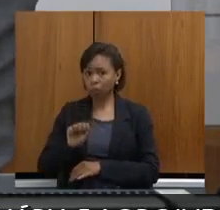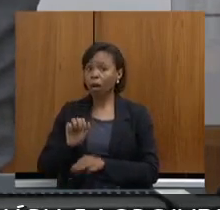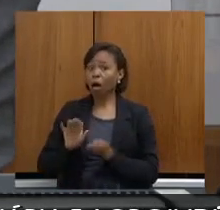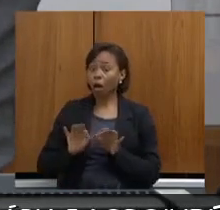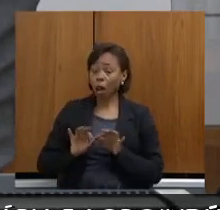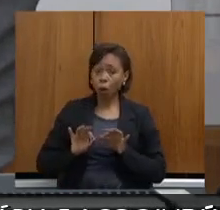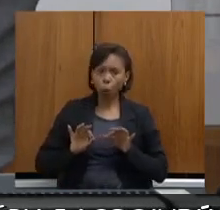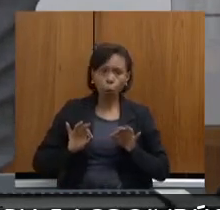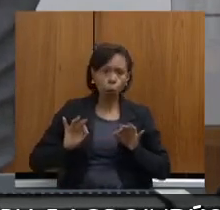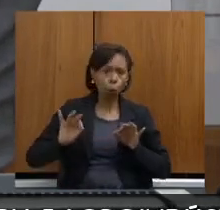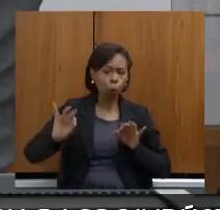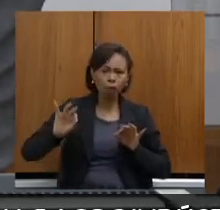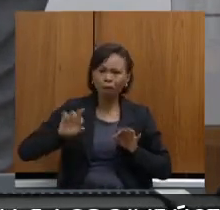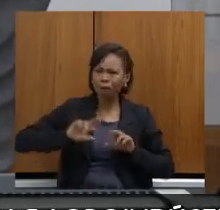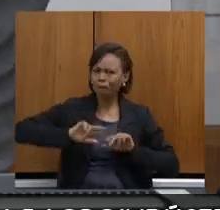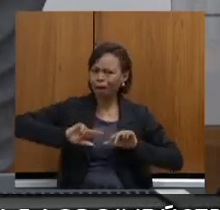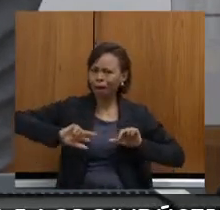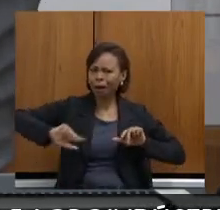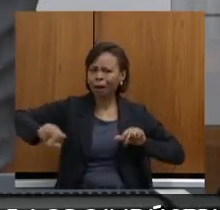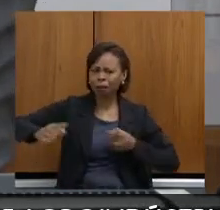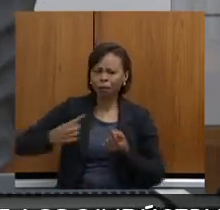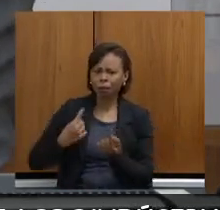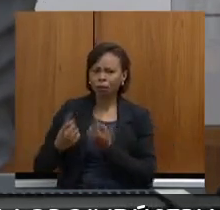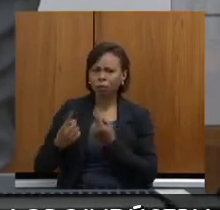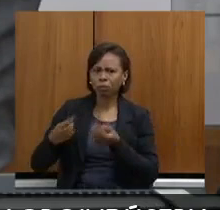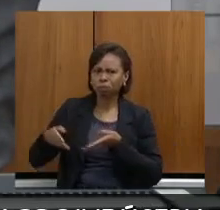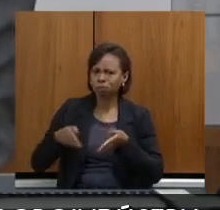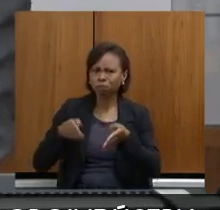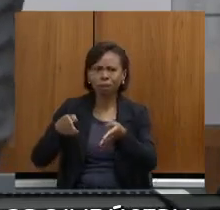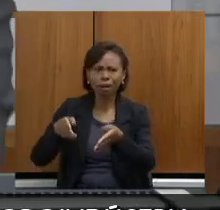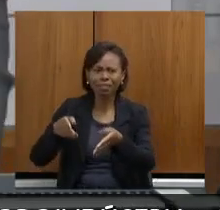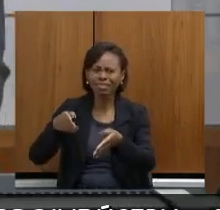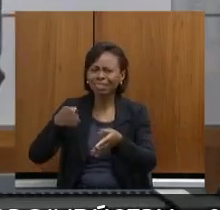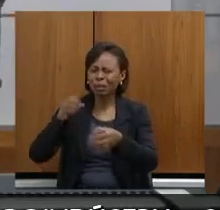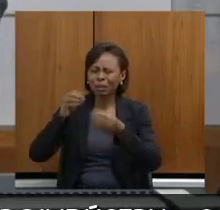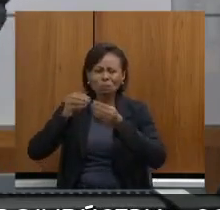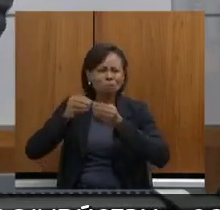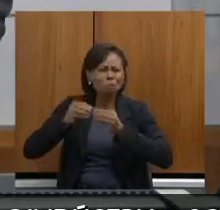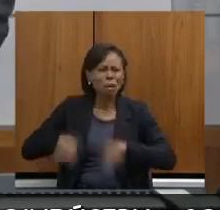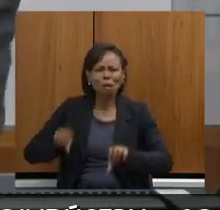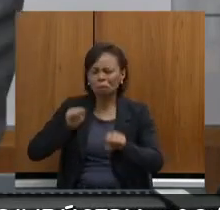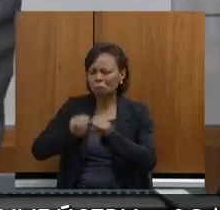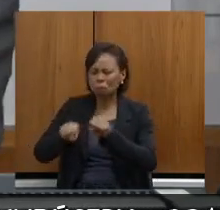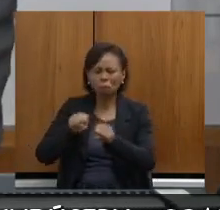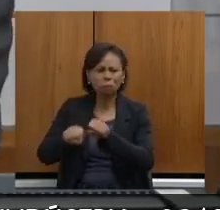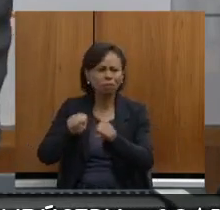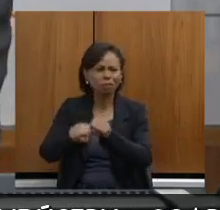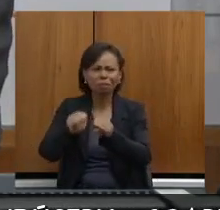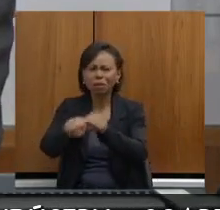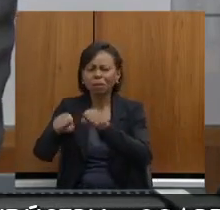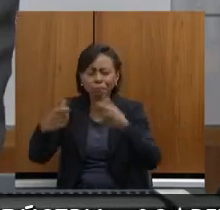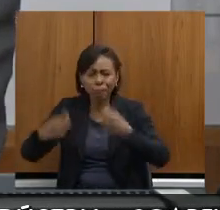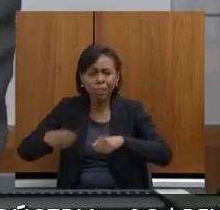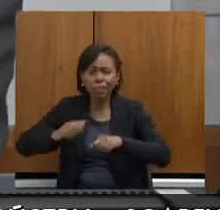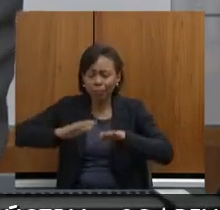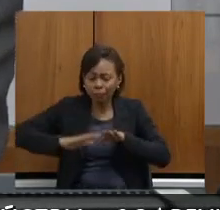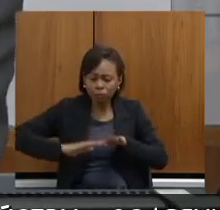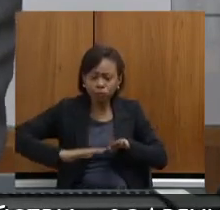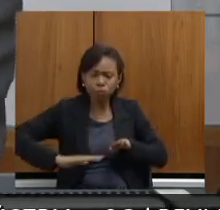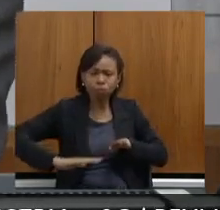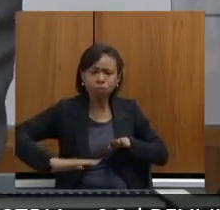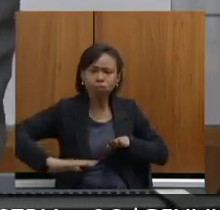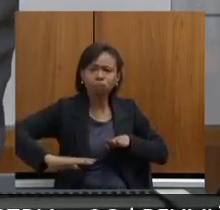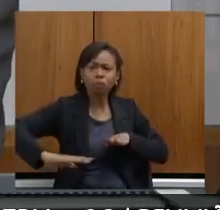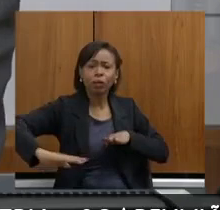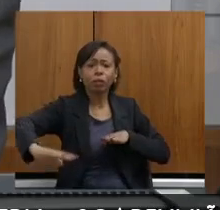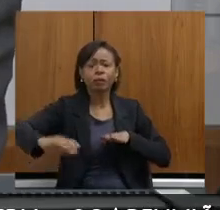elas estão quase que irrecuperáveis precisando para São patrolamento encascalhamento pessoal